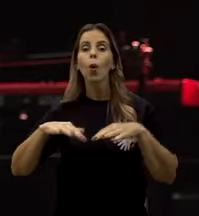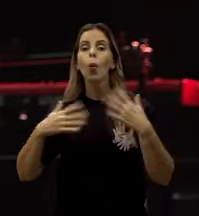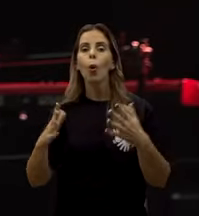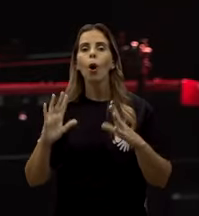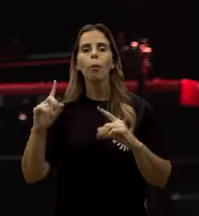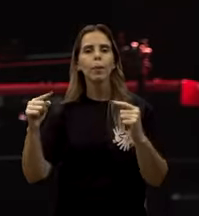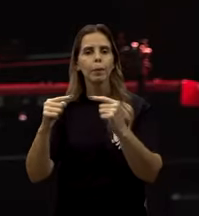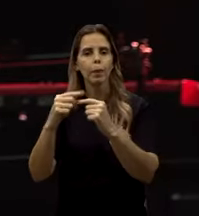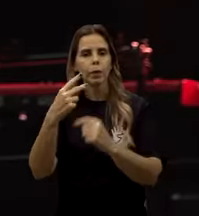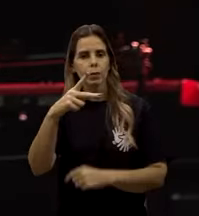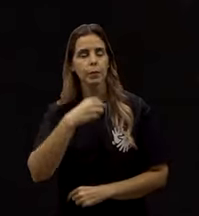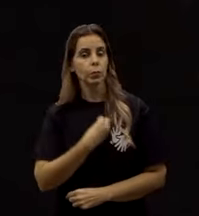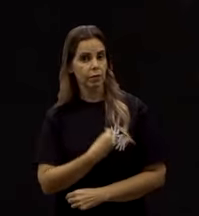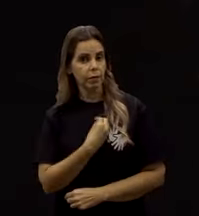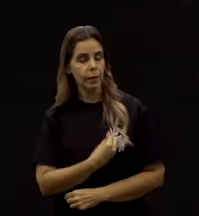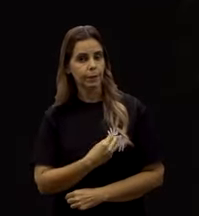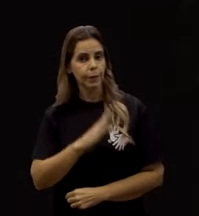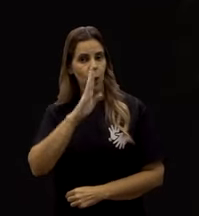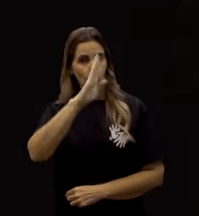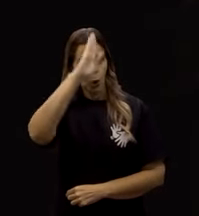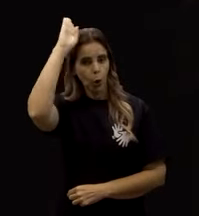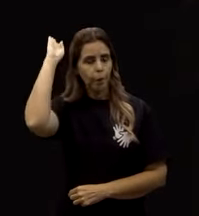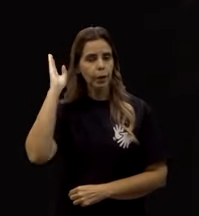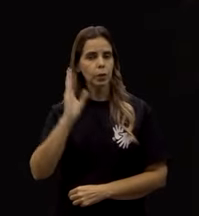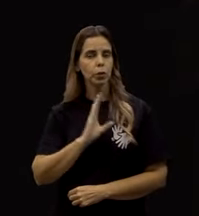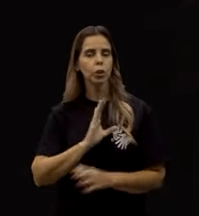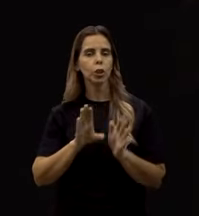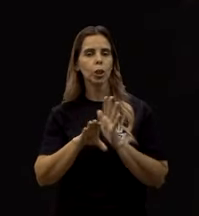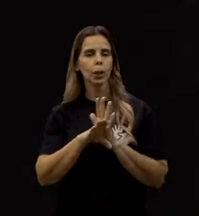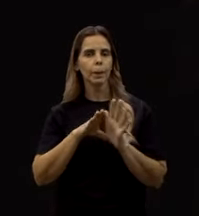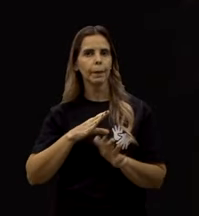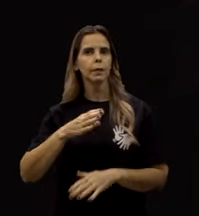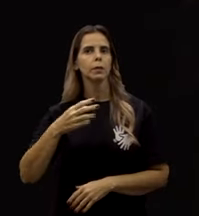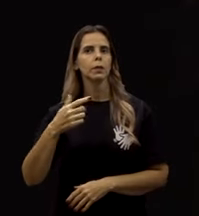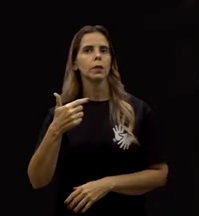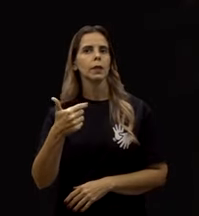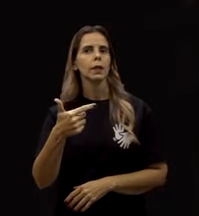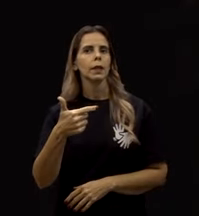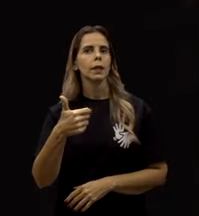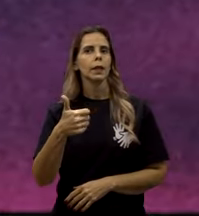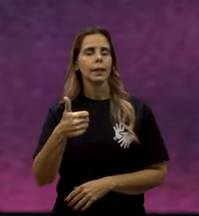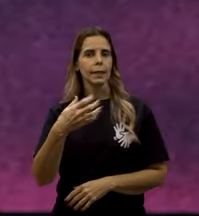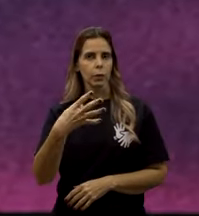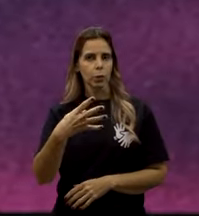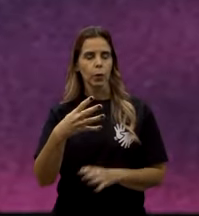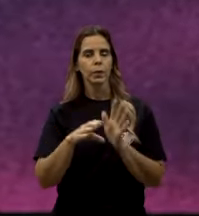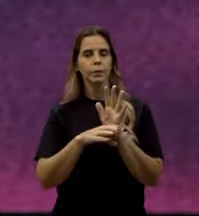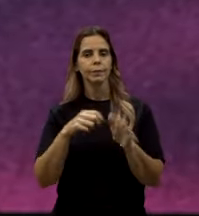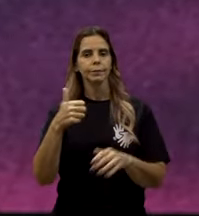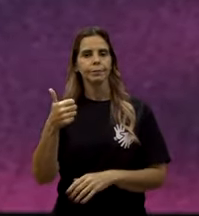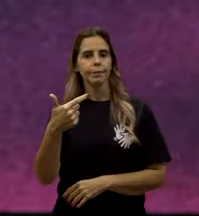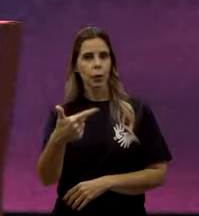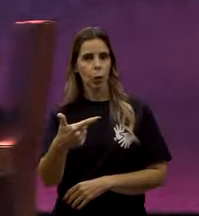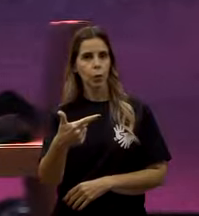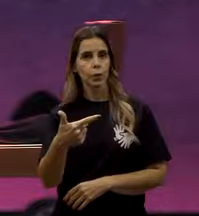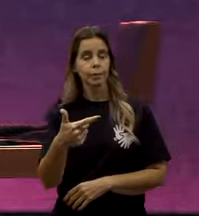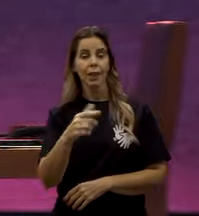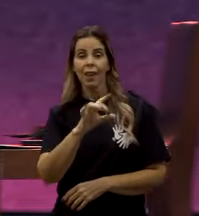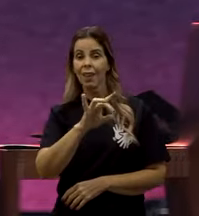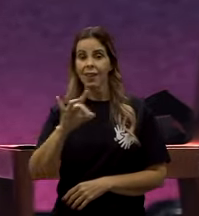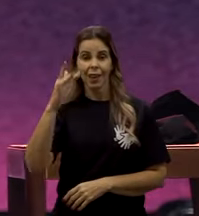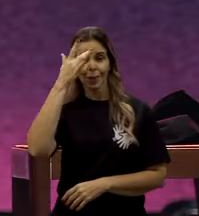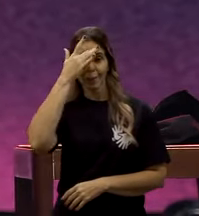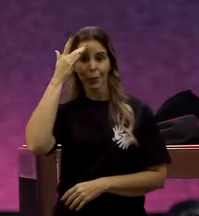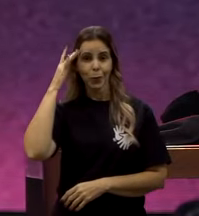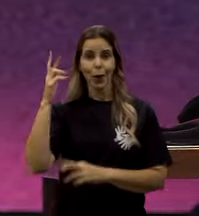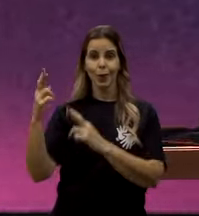individual e eu te provo Romanos Capítulo 141 diz assim assim cada um de nós prestará contas a si mesmo a